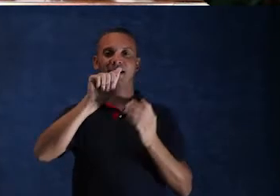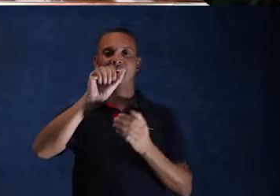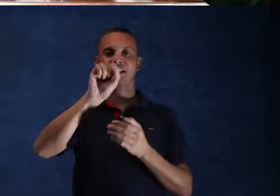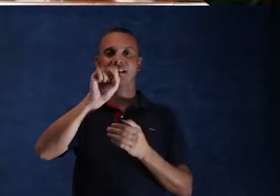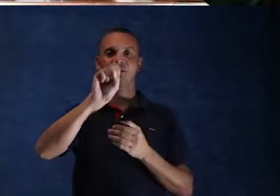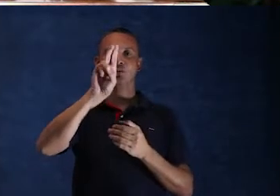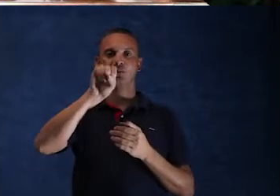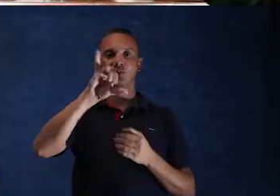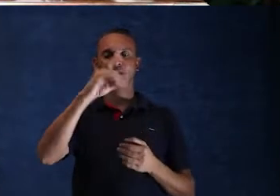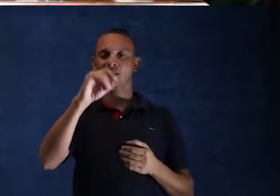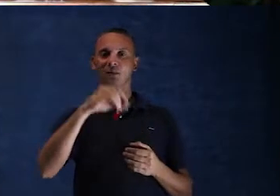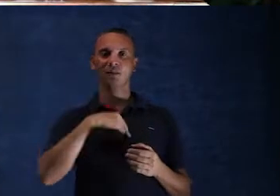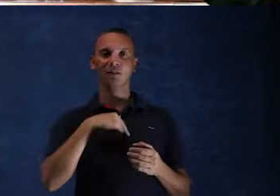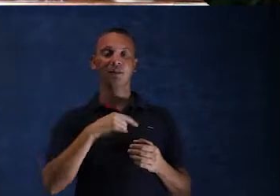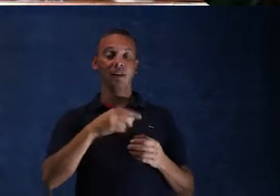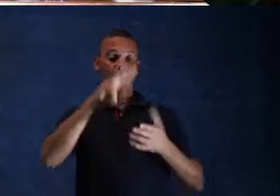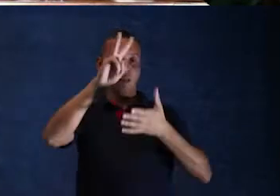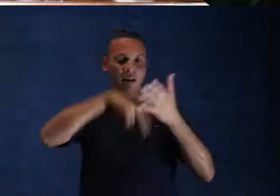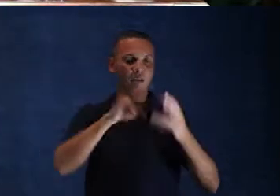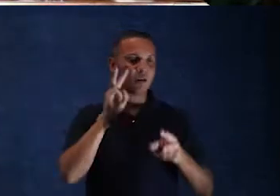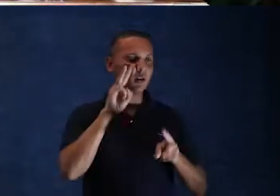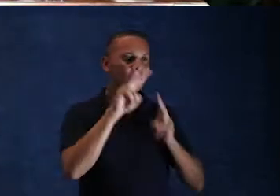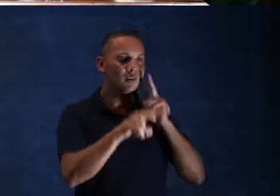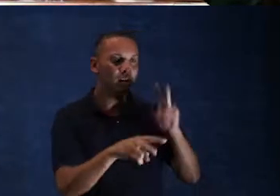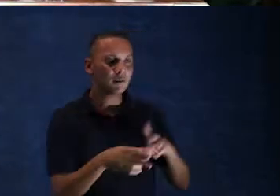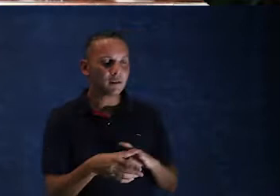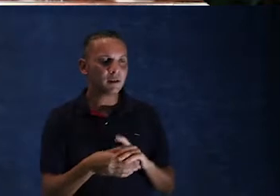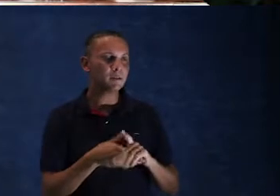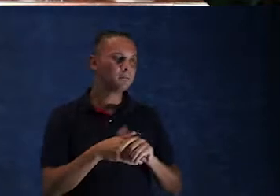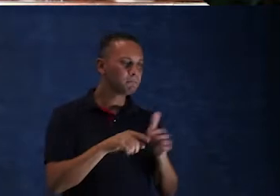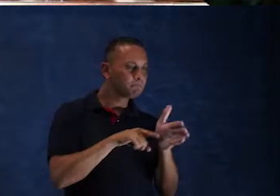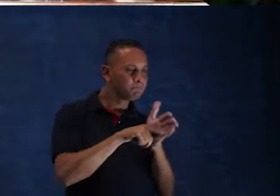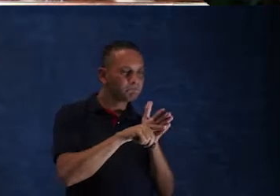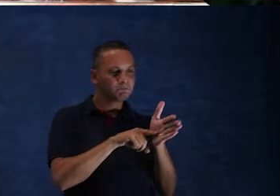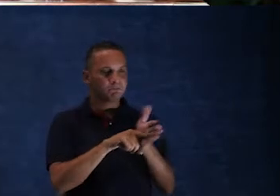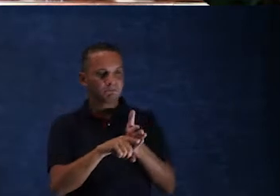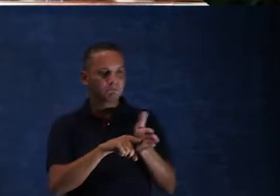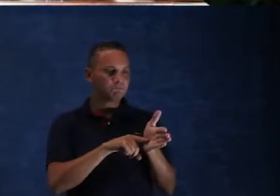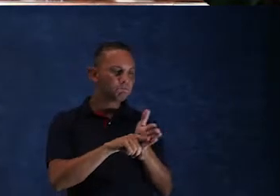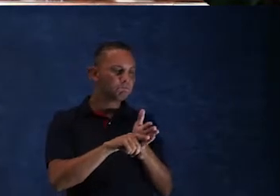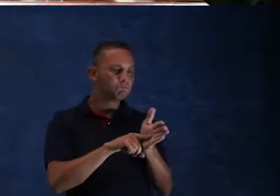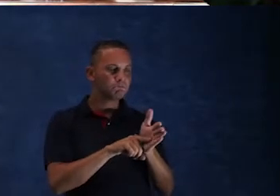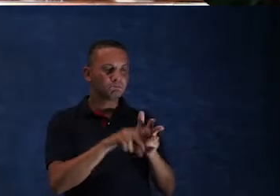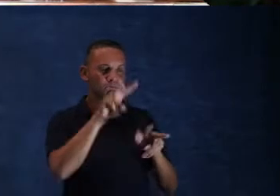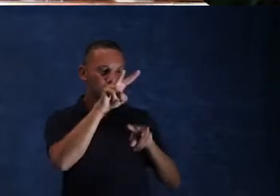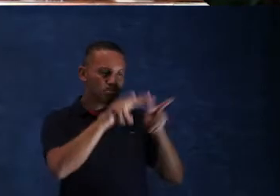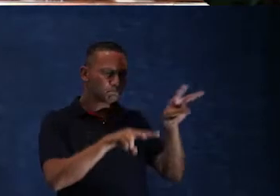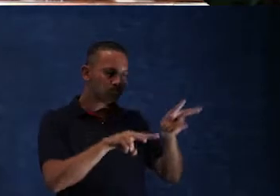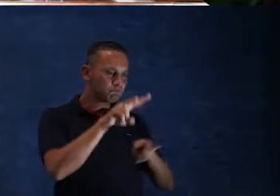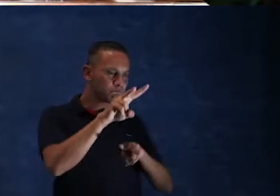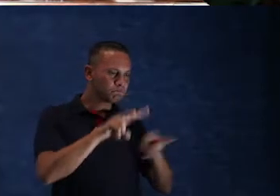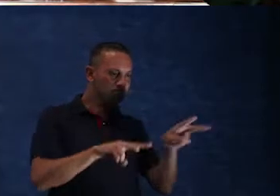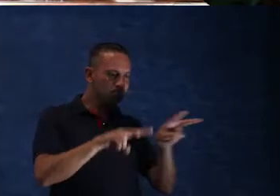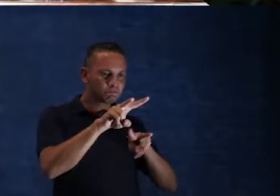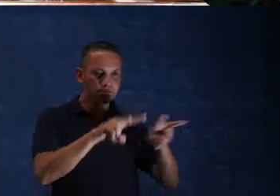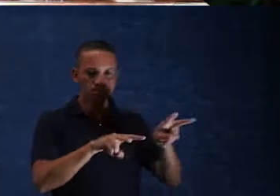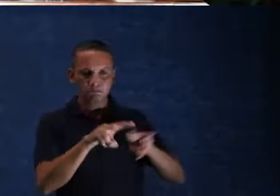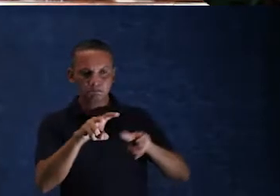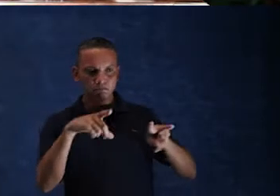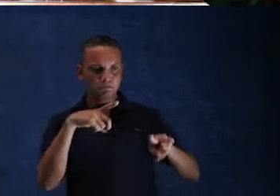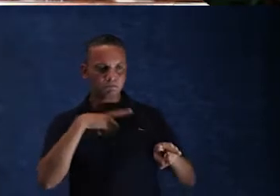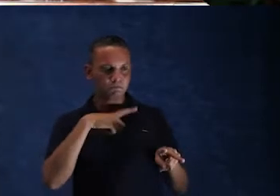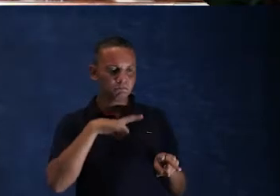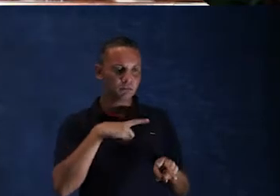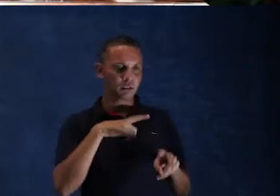Ao contrário, conta com ele para, na cumplicidade da investigação, mesmo reconhecendo o contexto esfacelado e podre